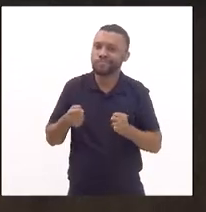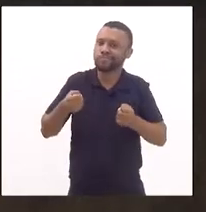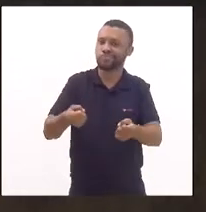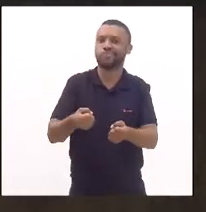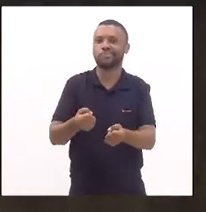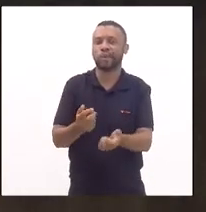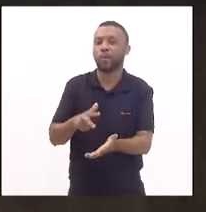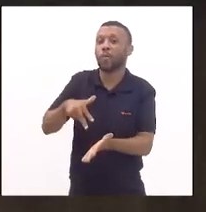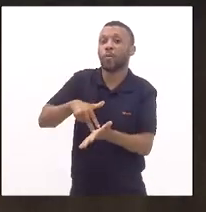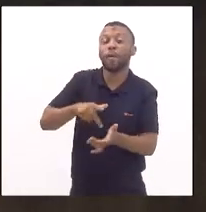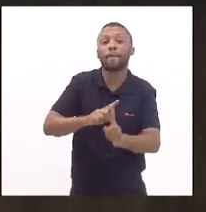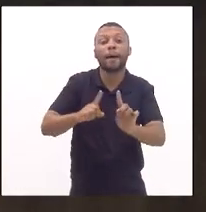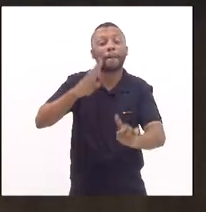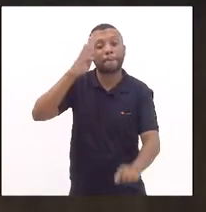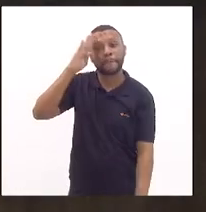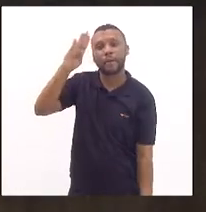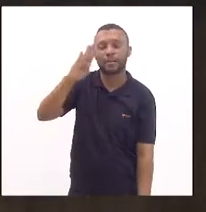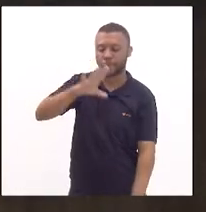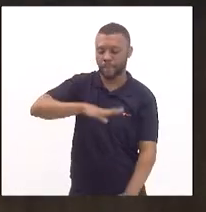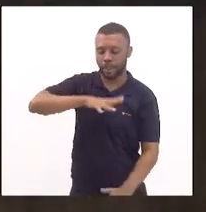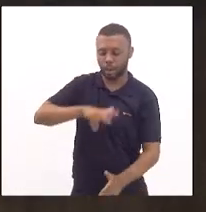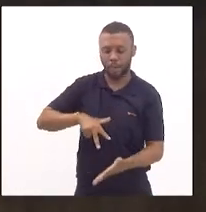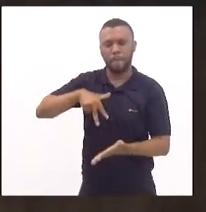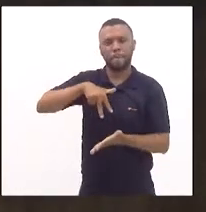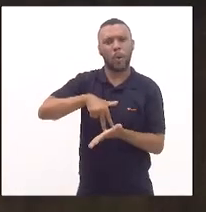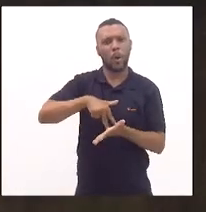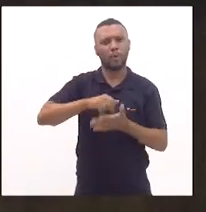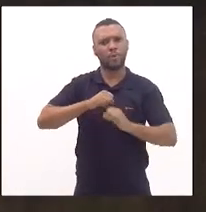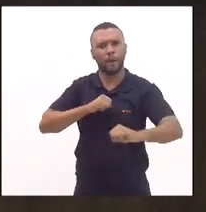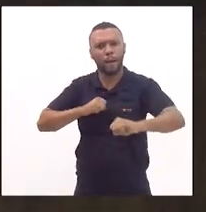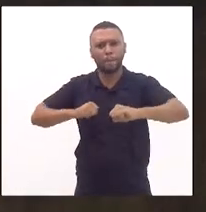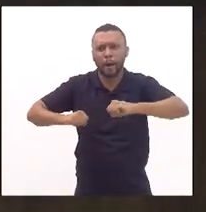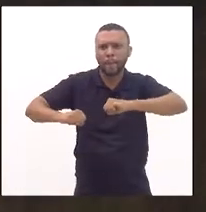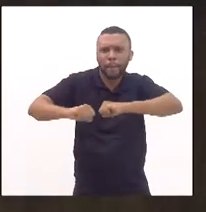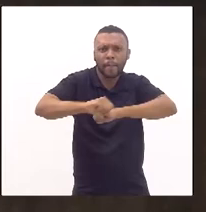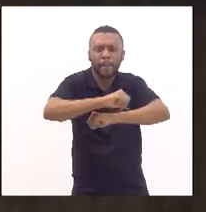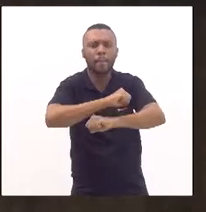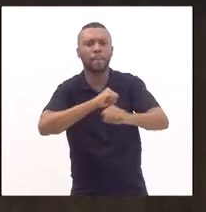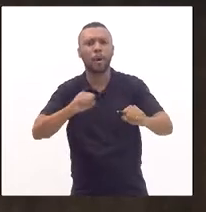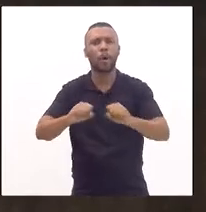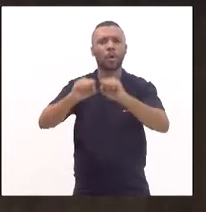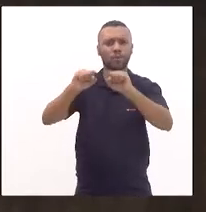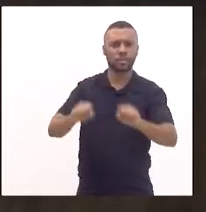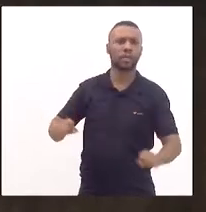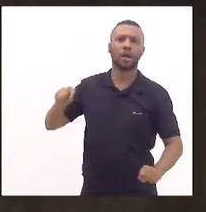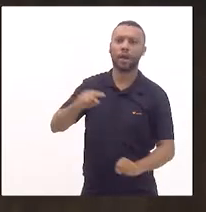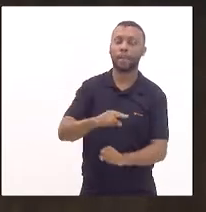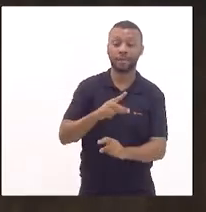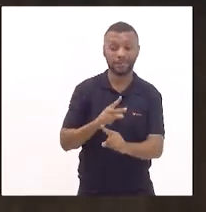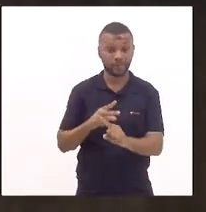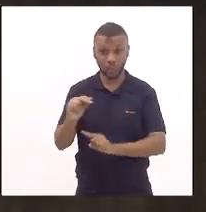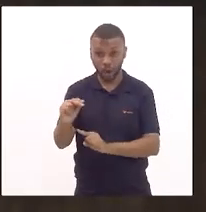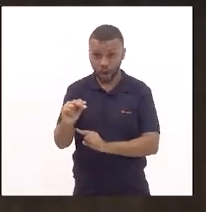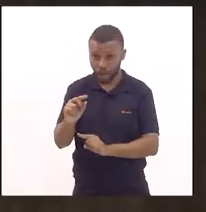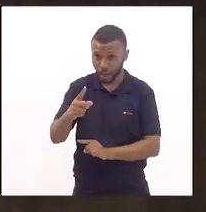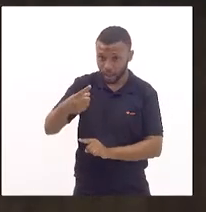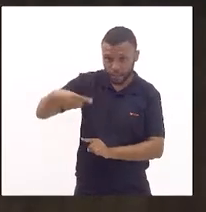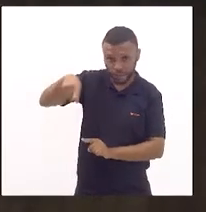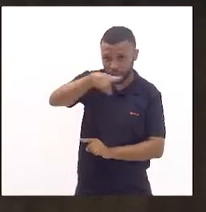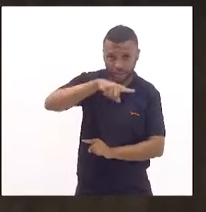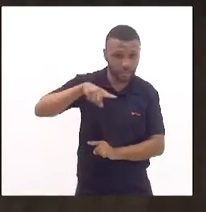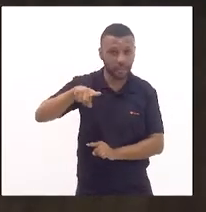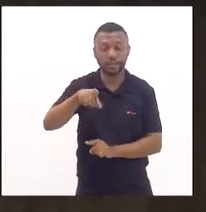sobretudo, pela coragem de encarar o sistema. Parabéns, essa vitória só é de vocês. E